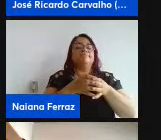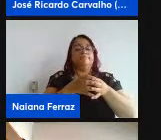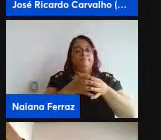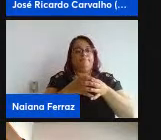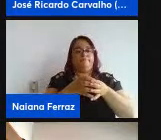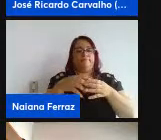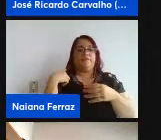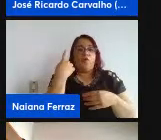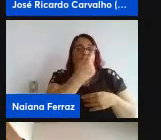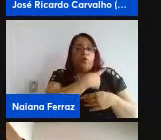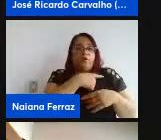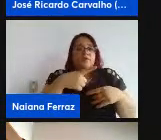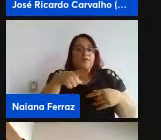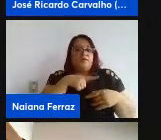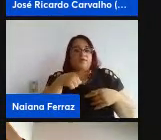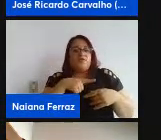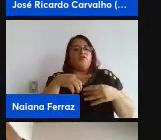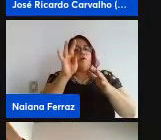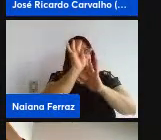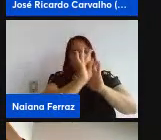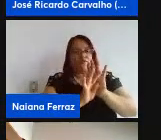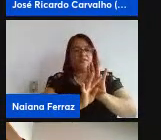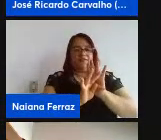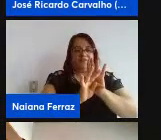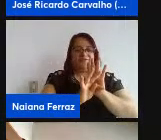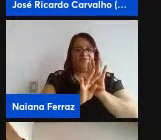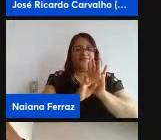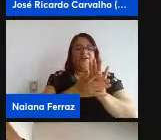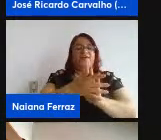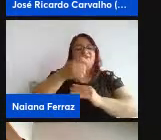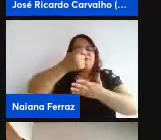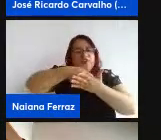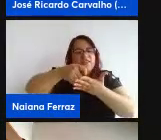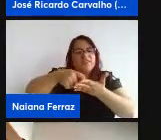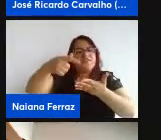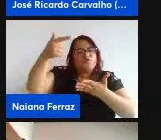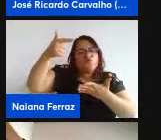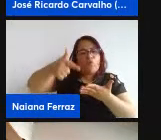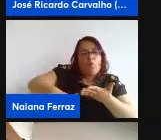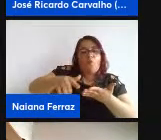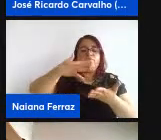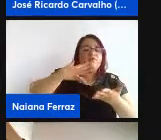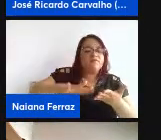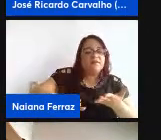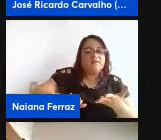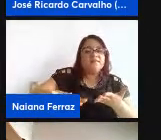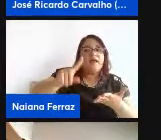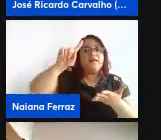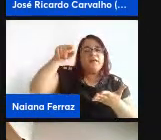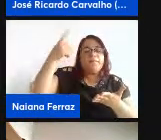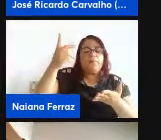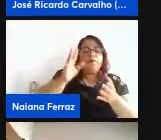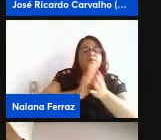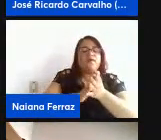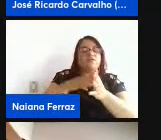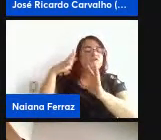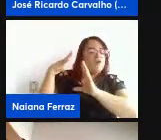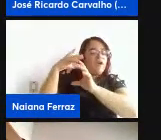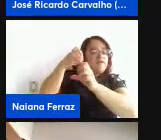a gente tinha esse texto que foi uma reescrita das crianças, e no segundo momento a gente teve uma revisão coletiva que teve